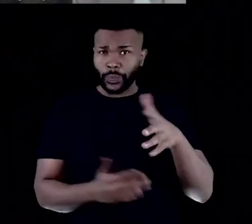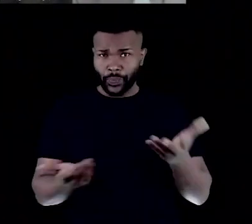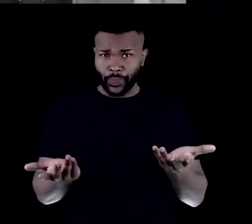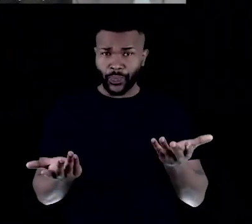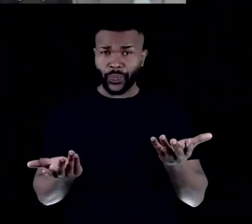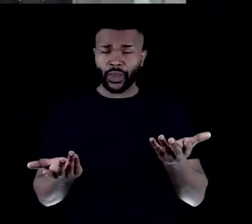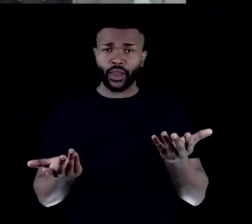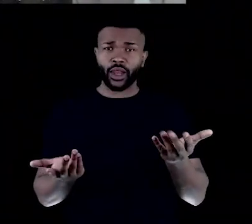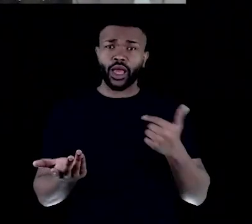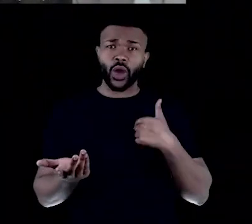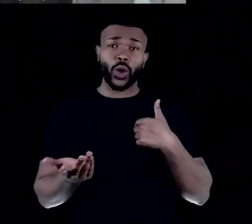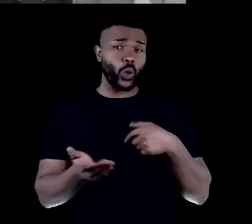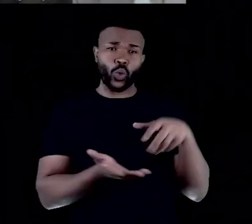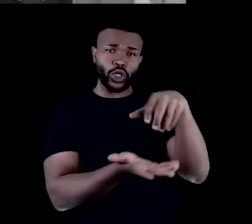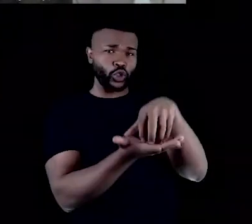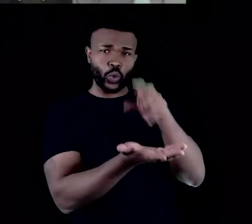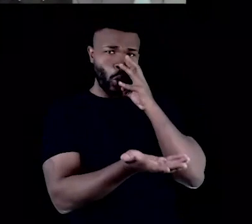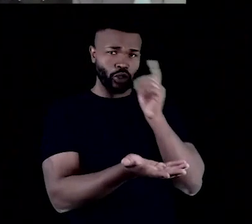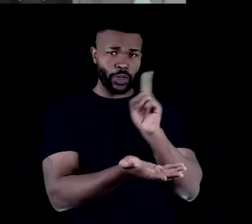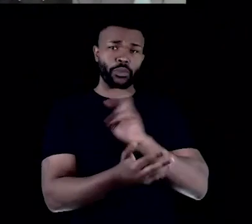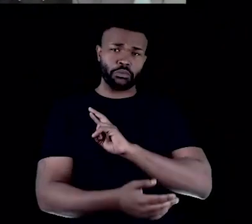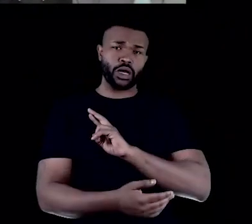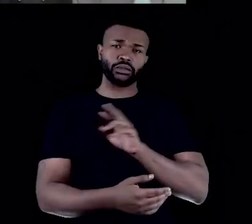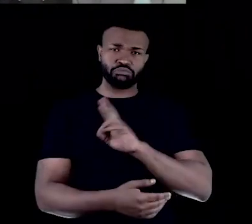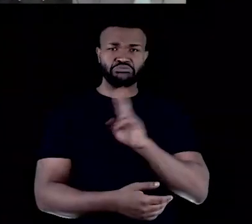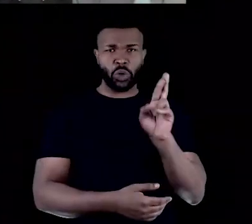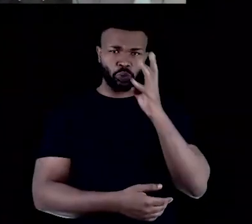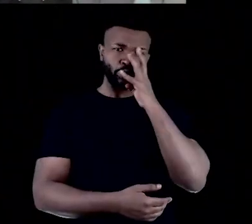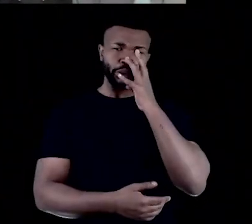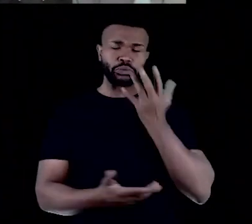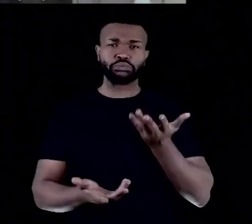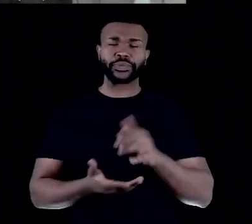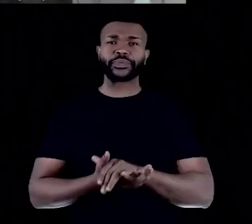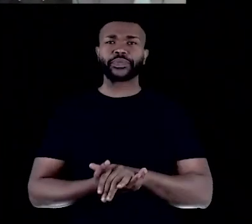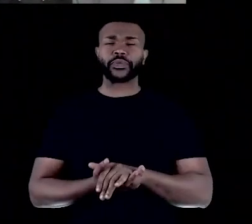E o que eu não admiro são as instituições. E